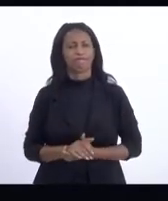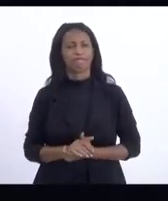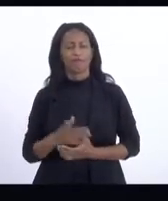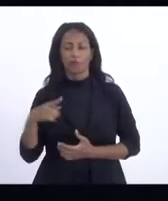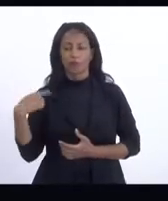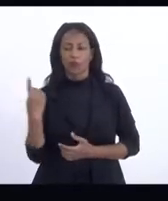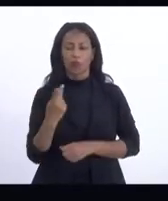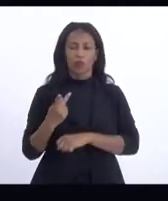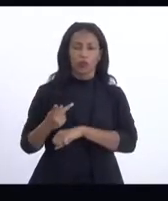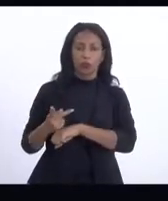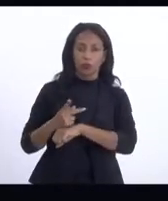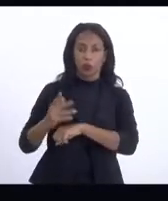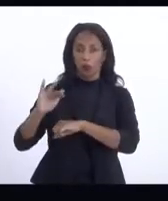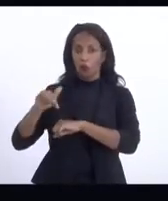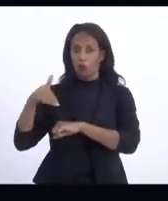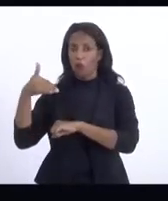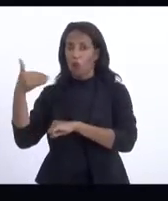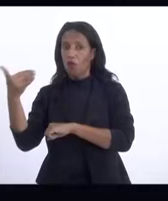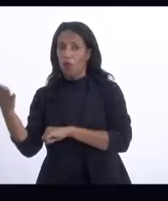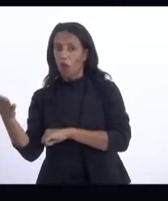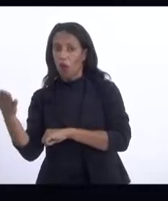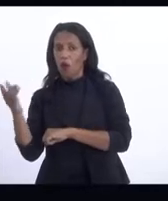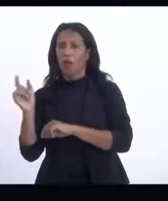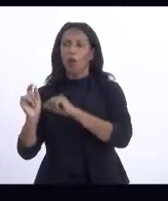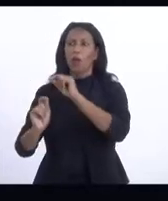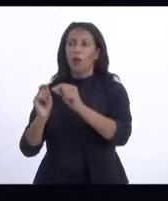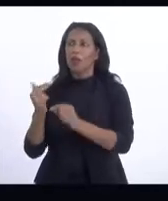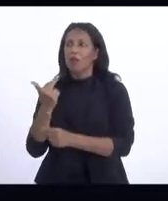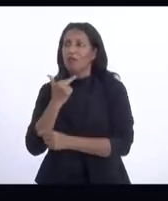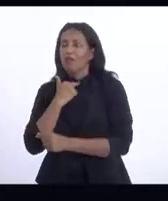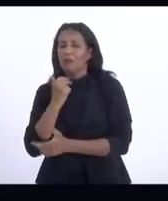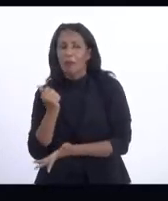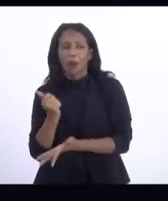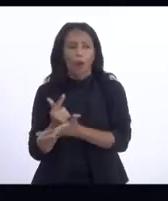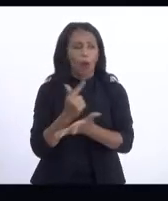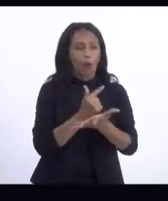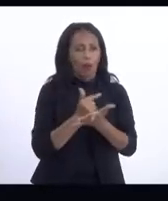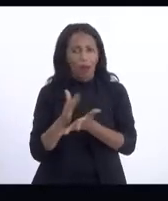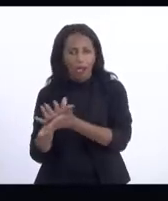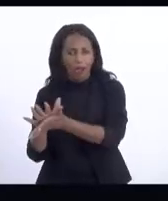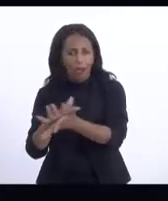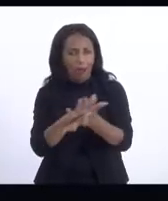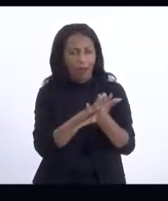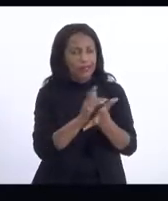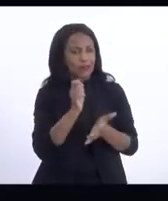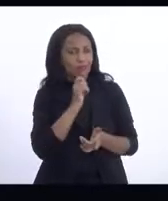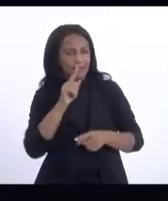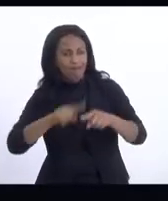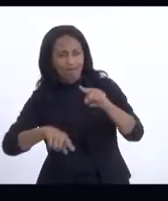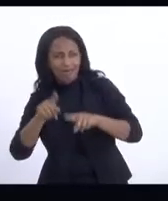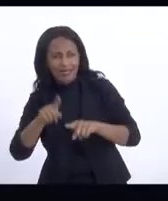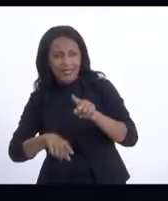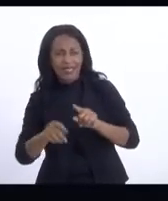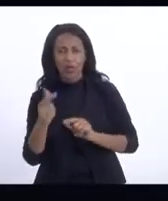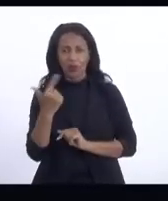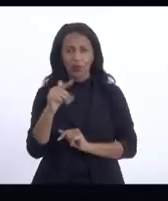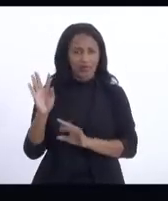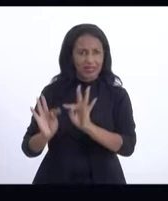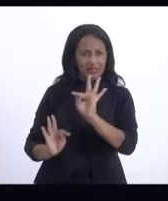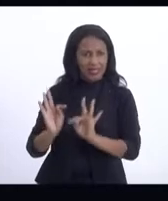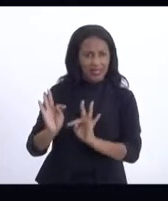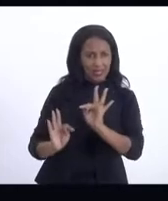Nós buscamos fora os itens em que não é possível, em que não há insumo, em que não há